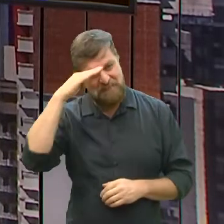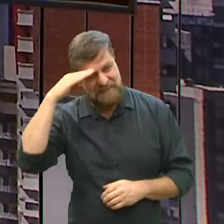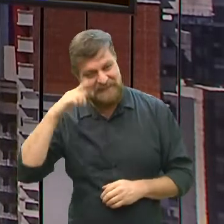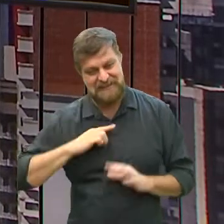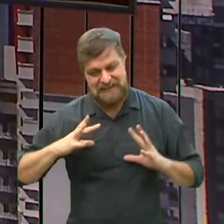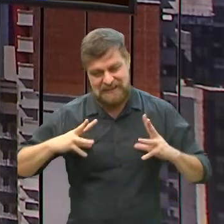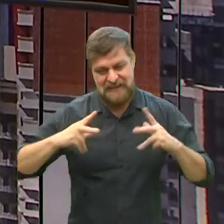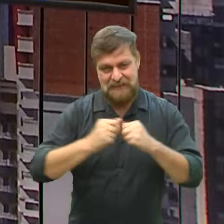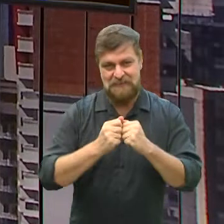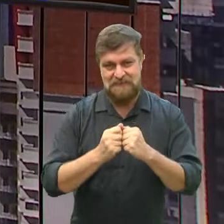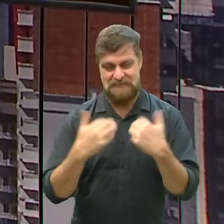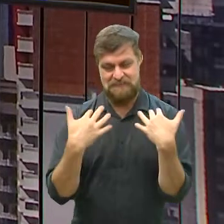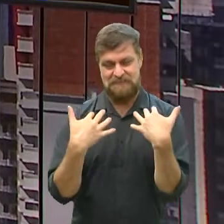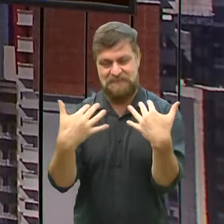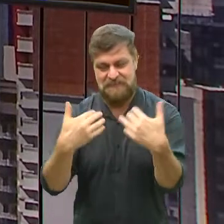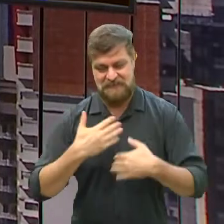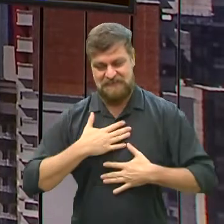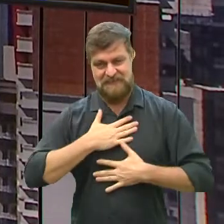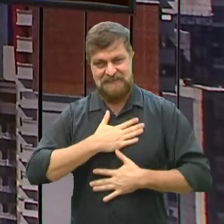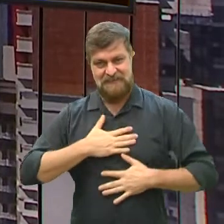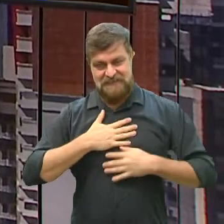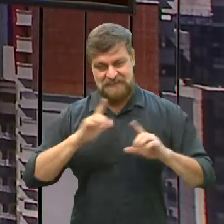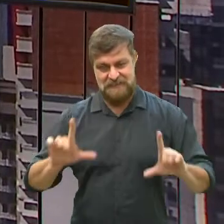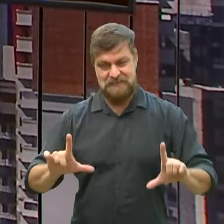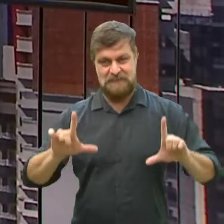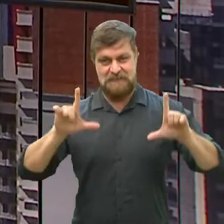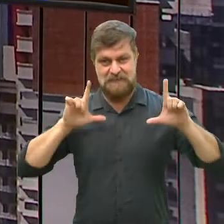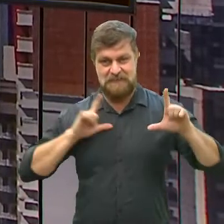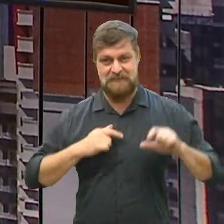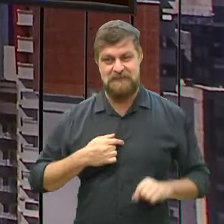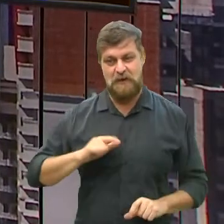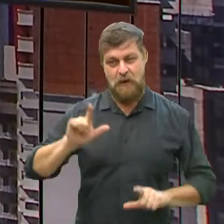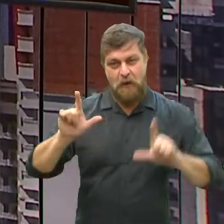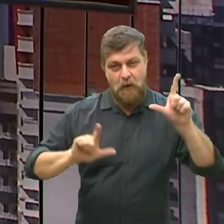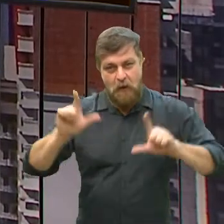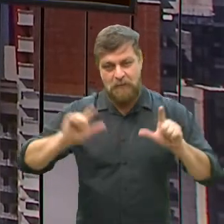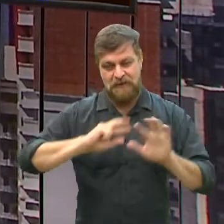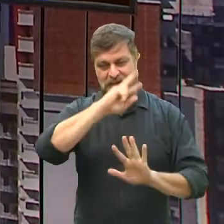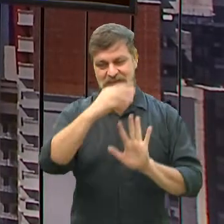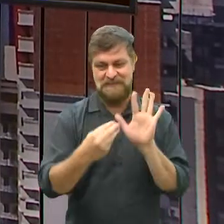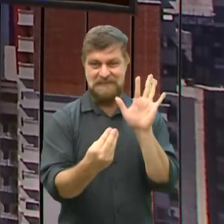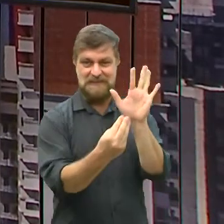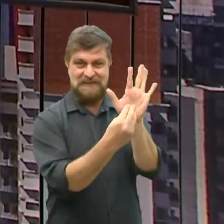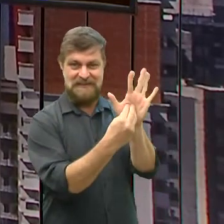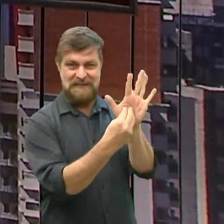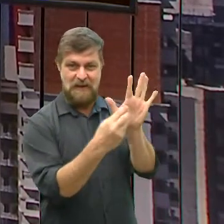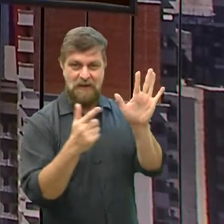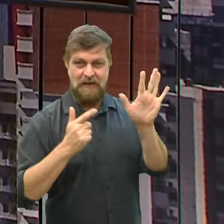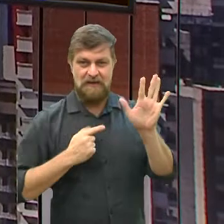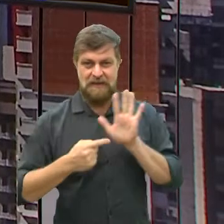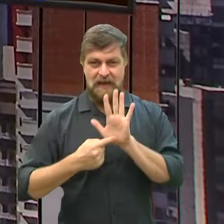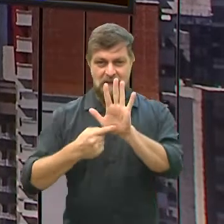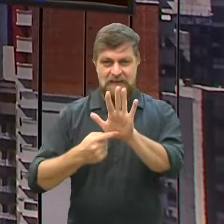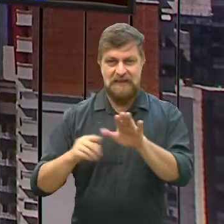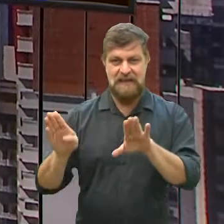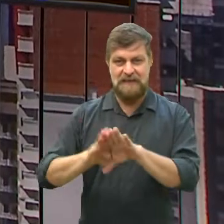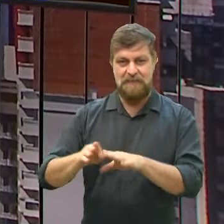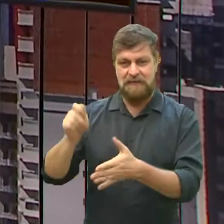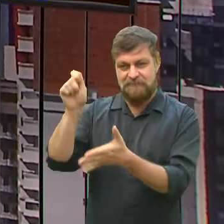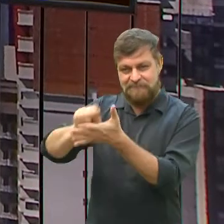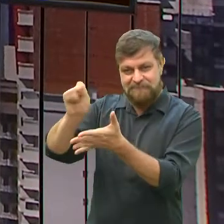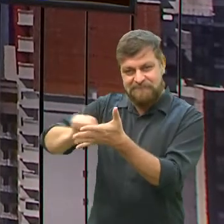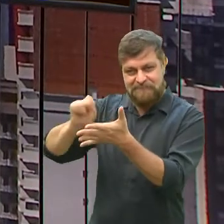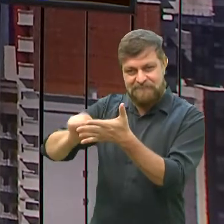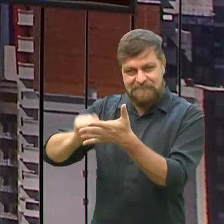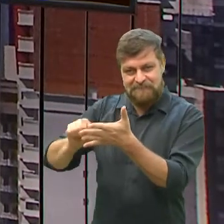estão nos assistindo. É uma satisfação estar aqui participando do programa Giro Ambiental e representando também os demais autores do livro